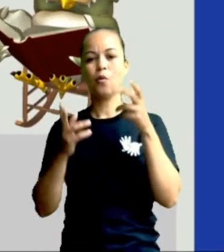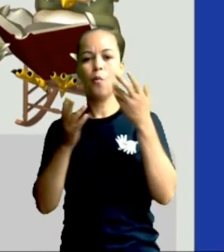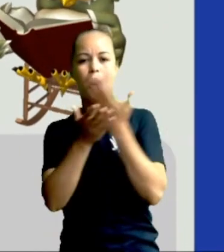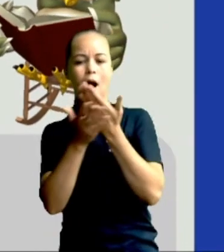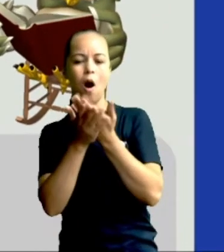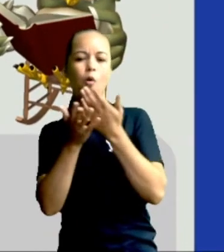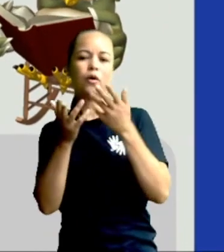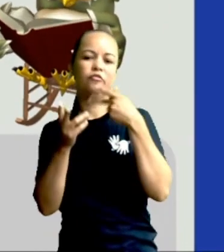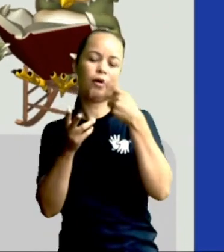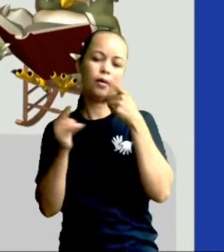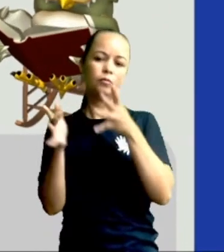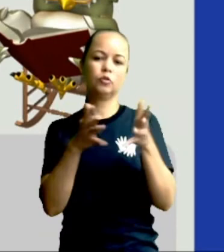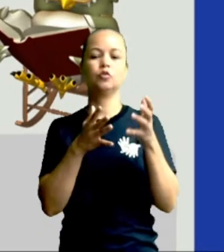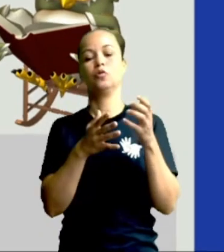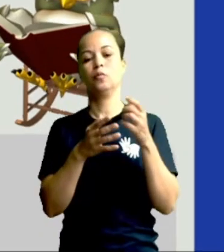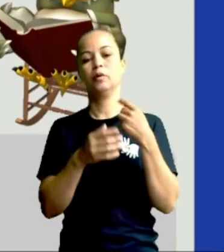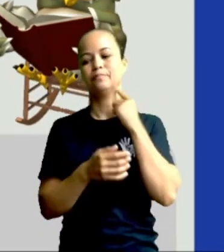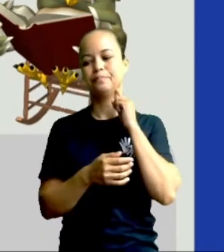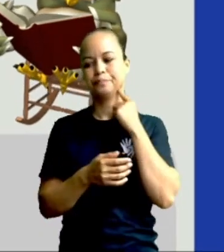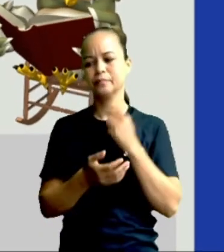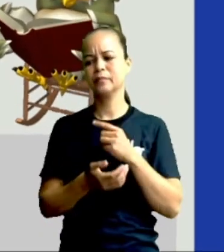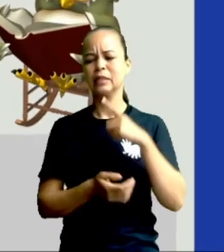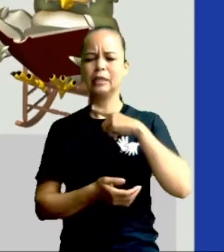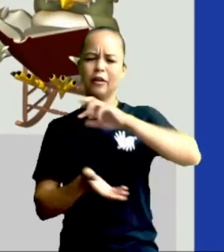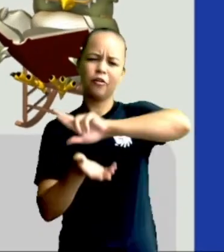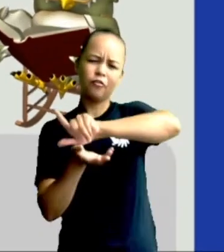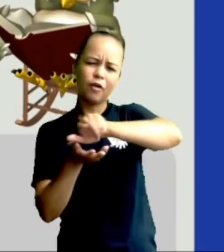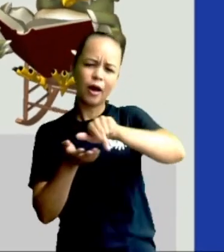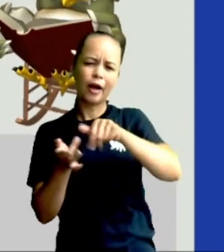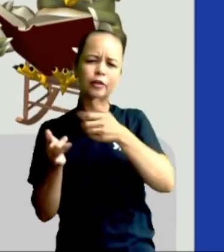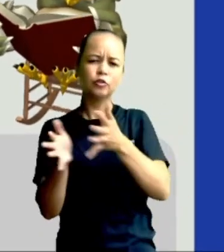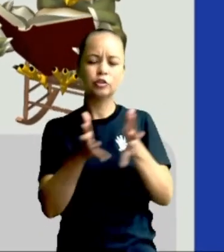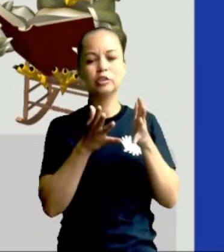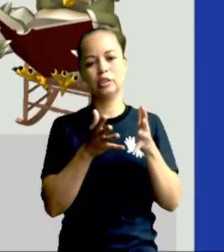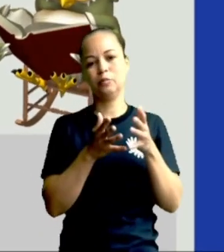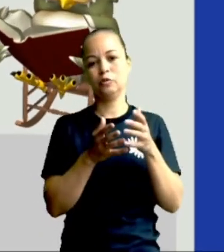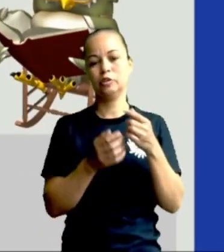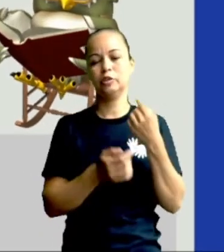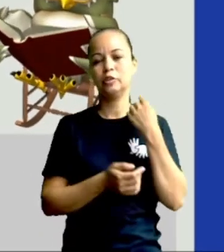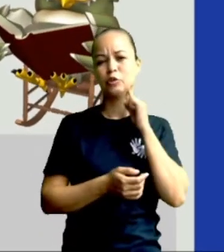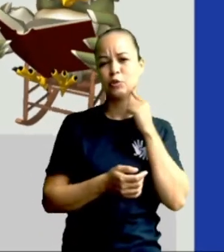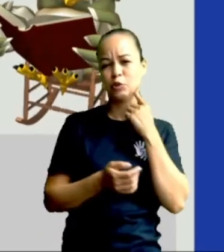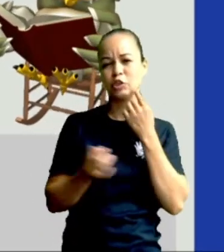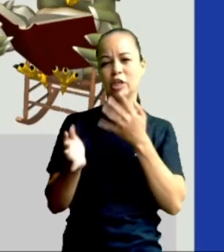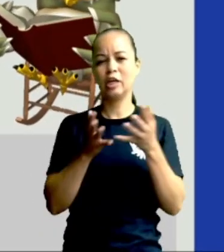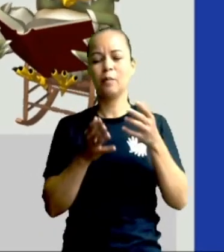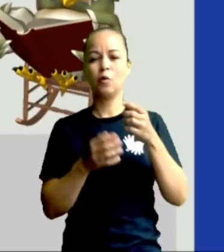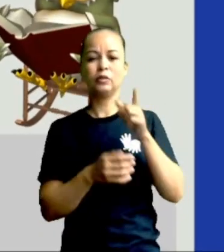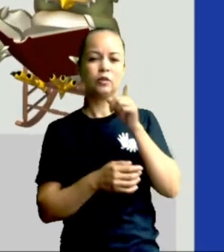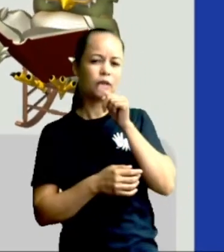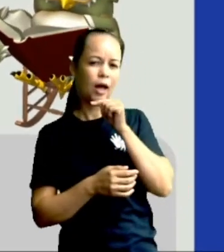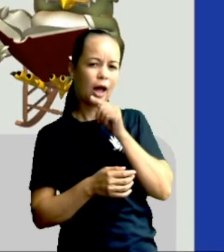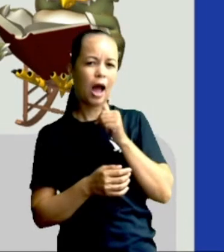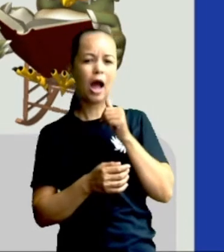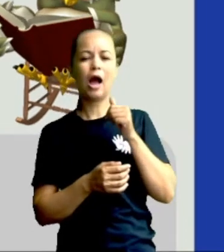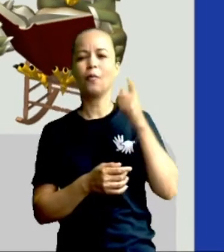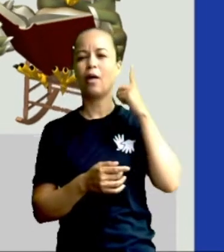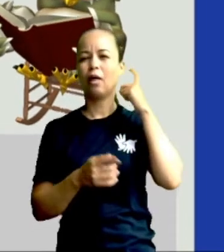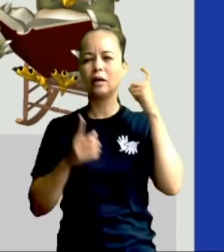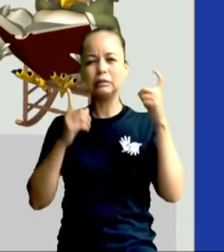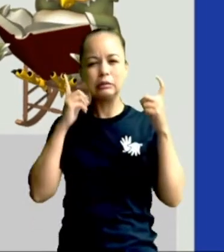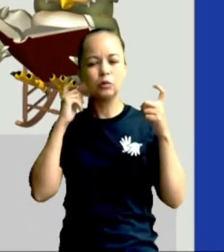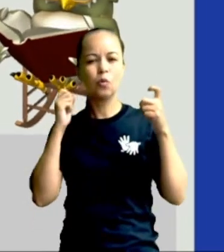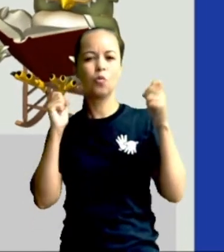de poluição. Poluição sonora, poluição radioativa, poluição da água, poluição